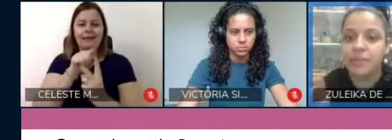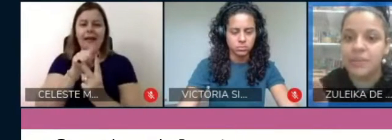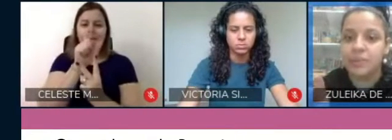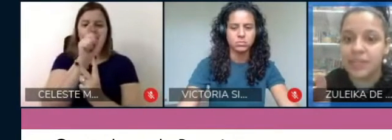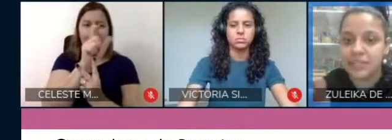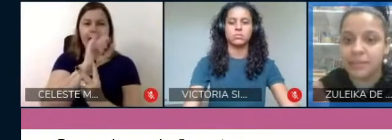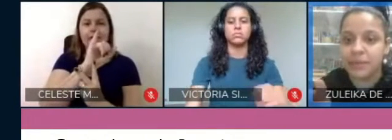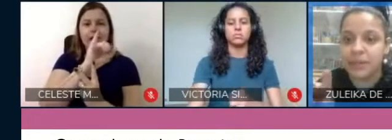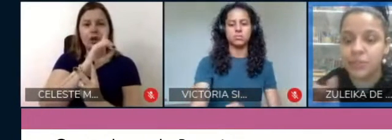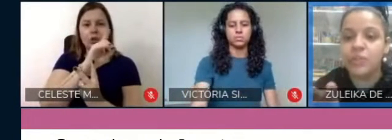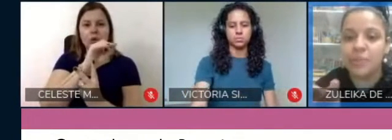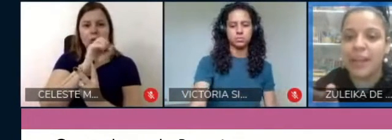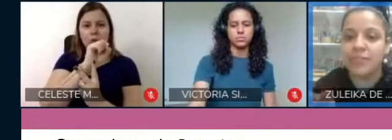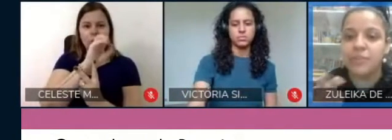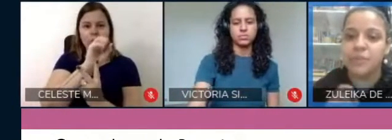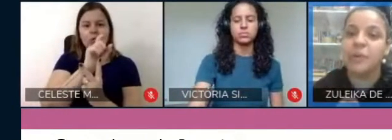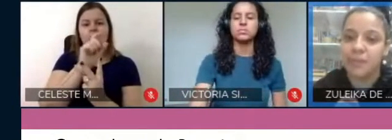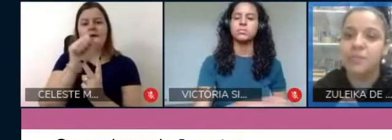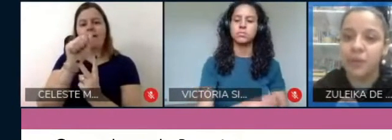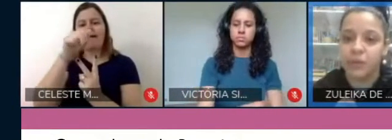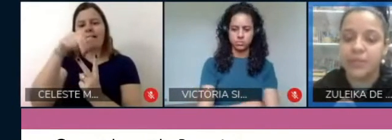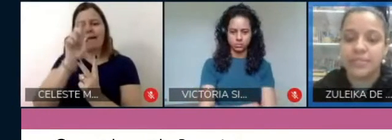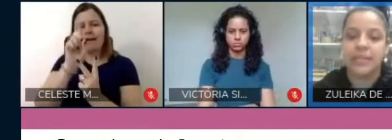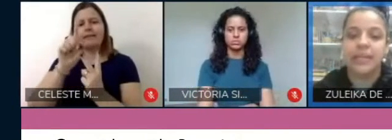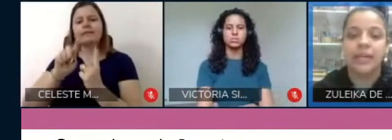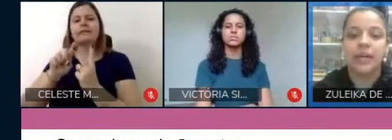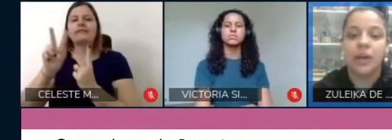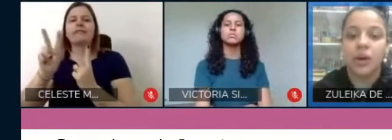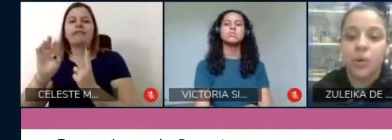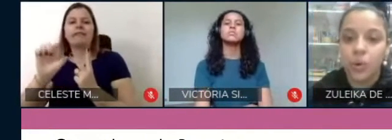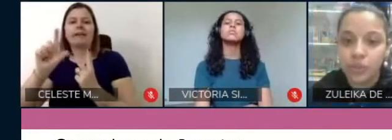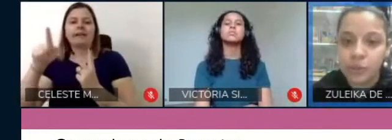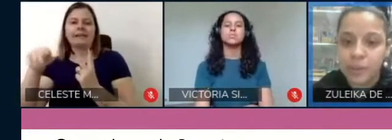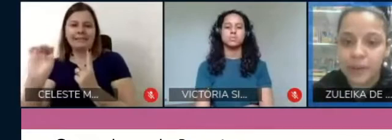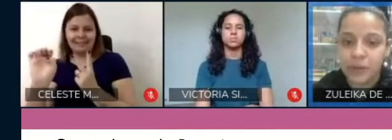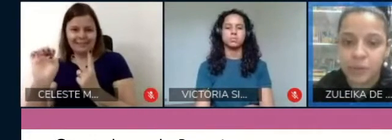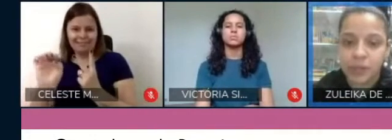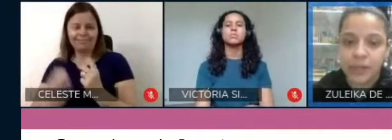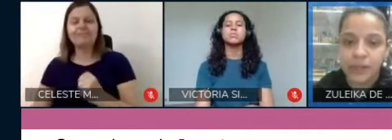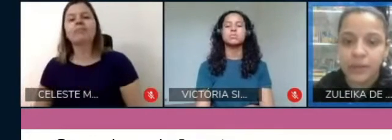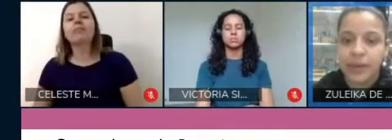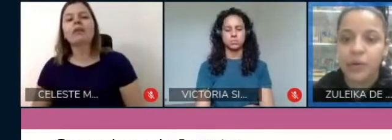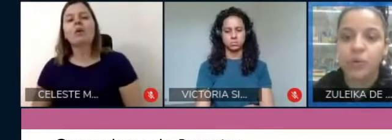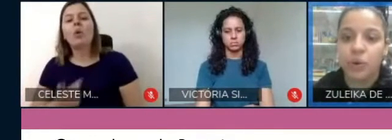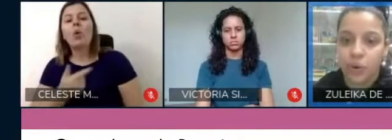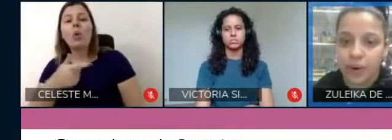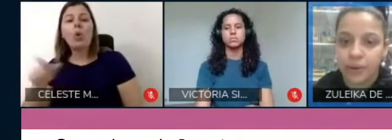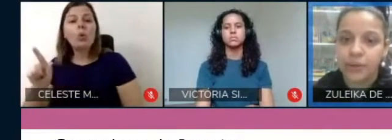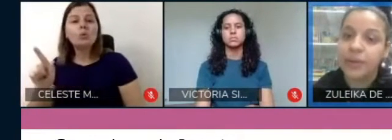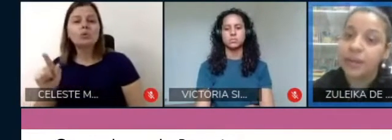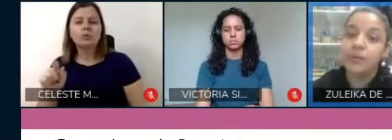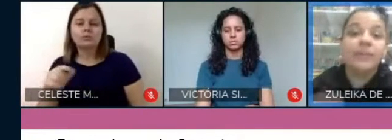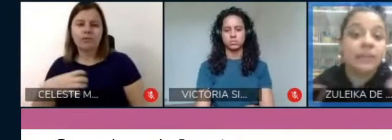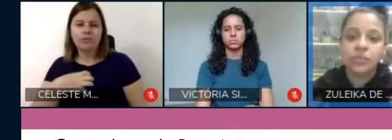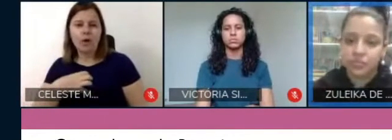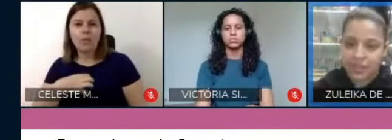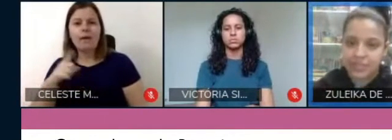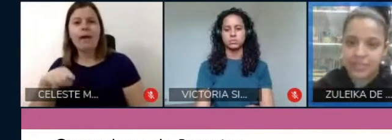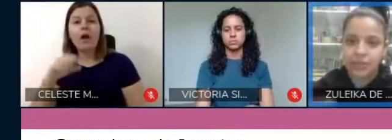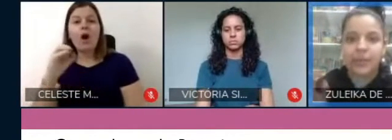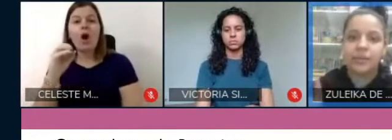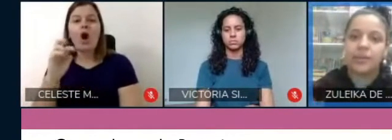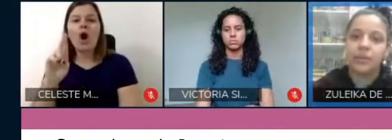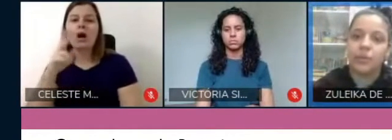dois jeitos as duas palavras para uma mesma coisa. Outro operador booleano é o OR. Eu quero